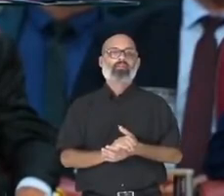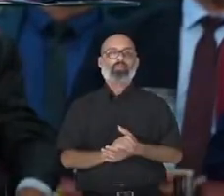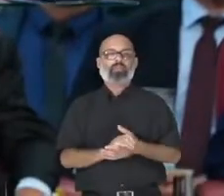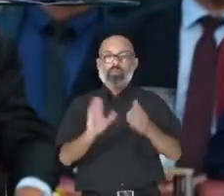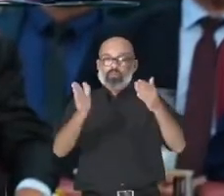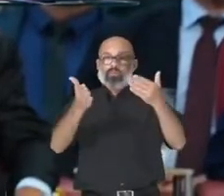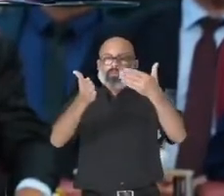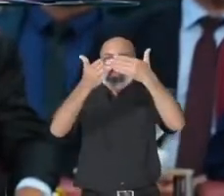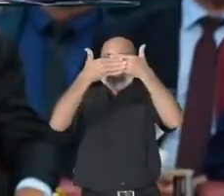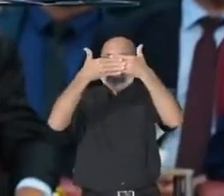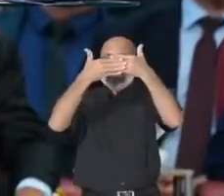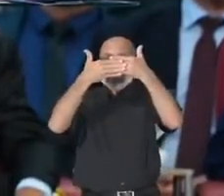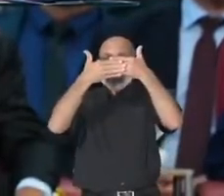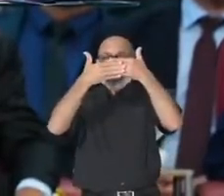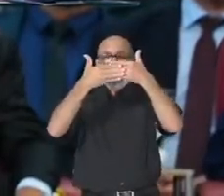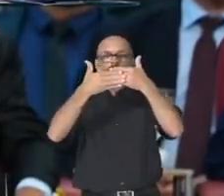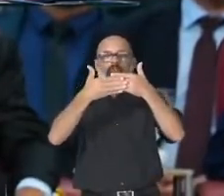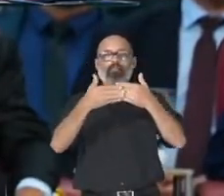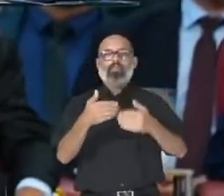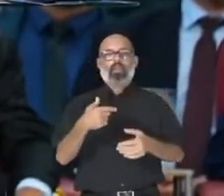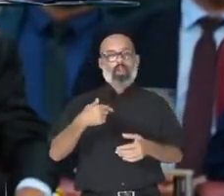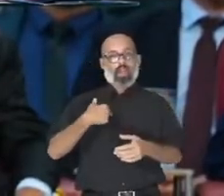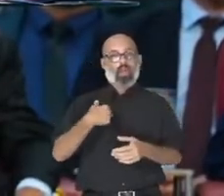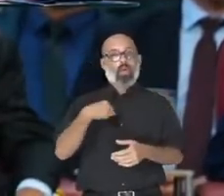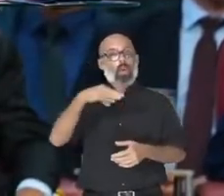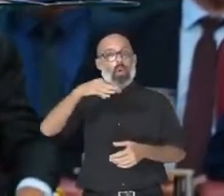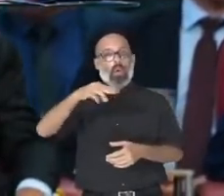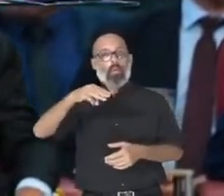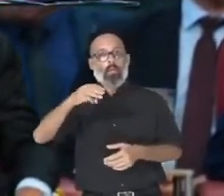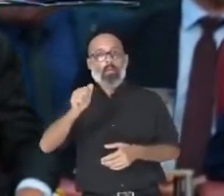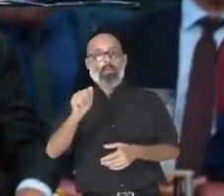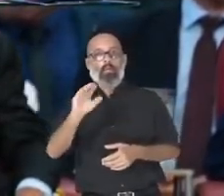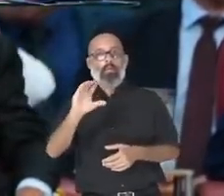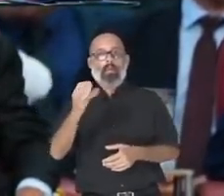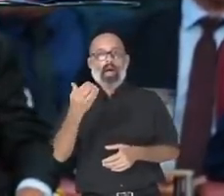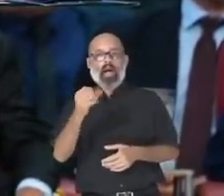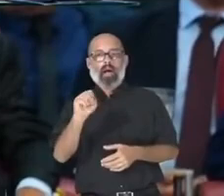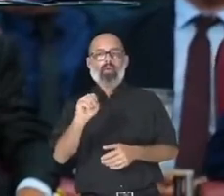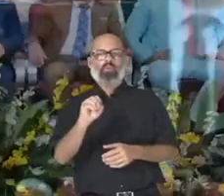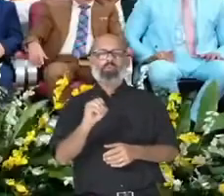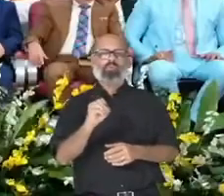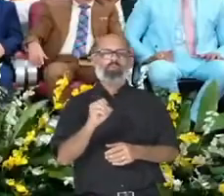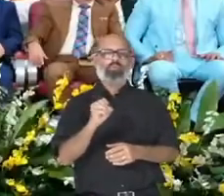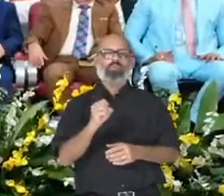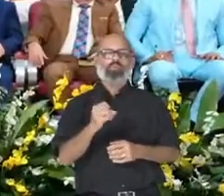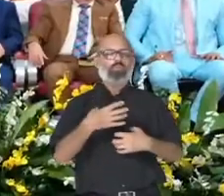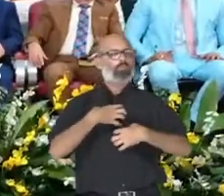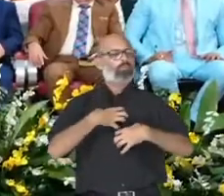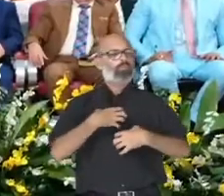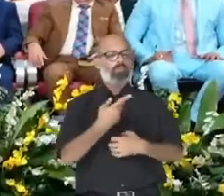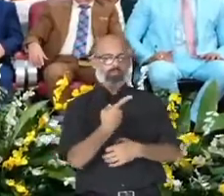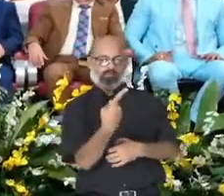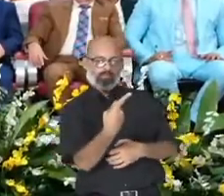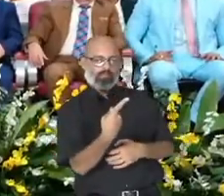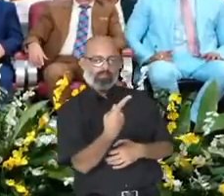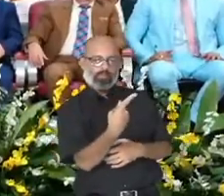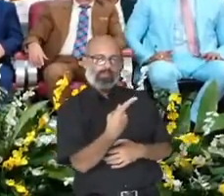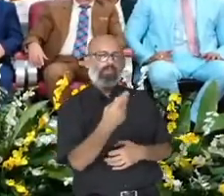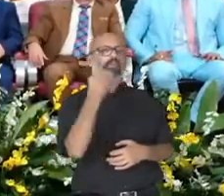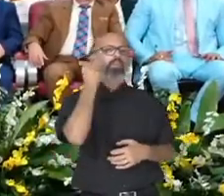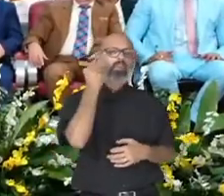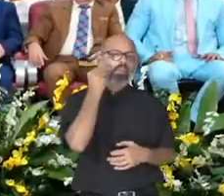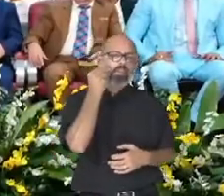os meus olhos. Eu, Marco Feliciano. E me coloquei entre eles. E tentei viver a